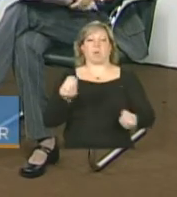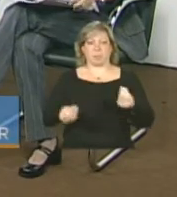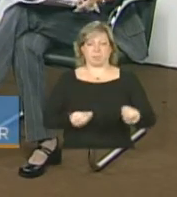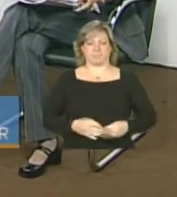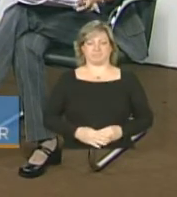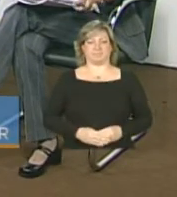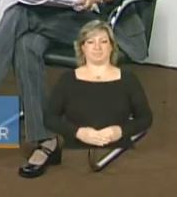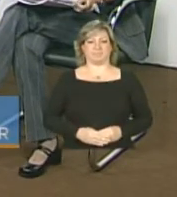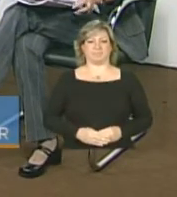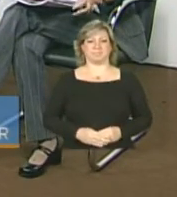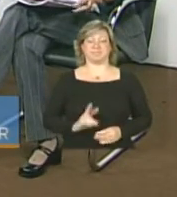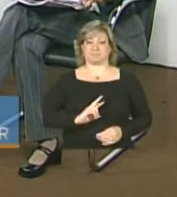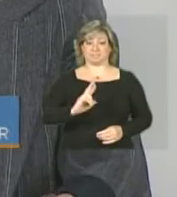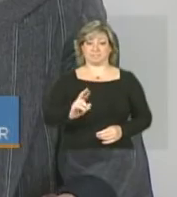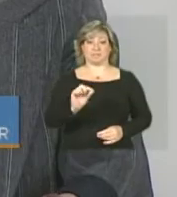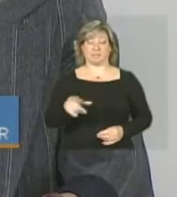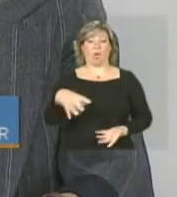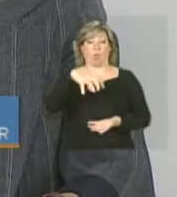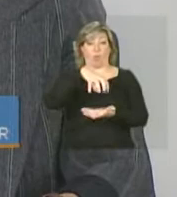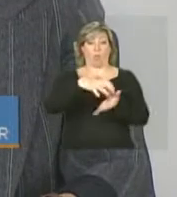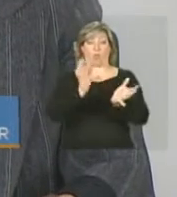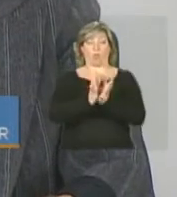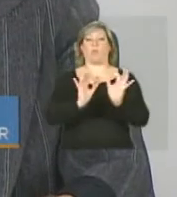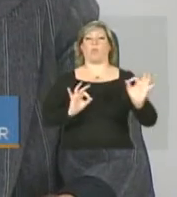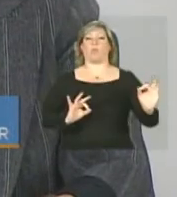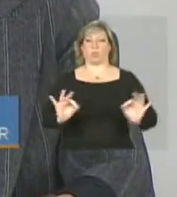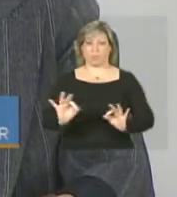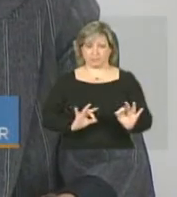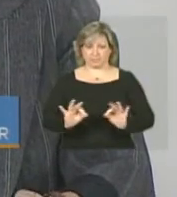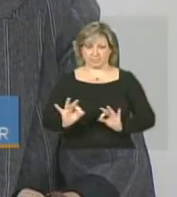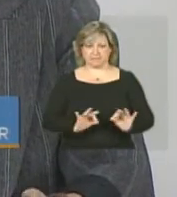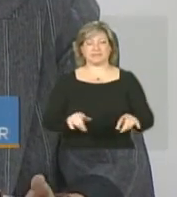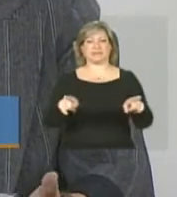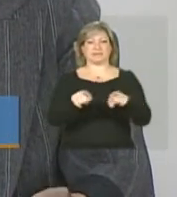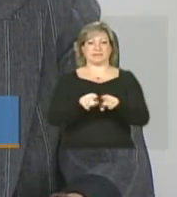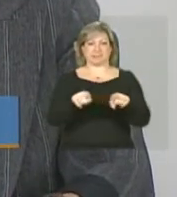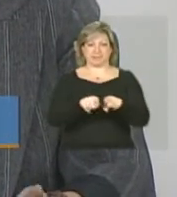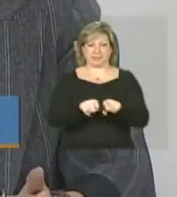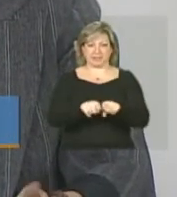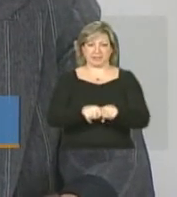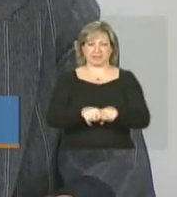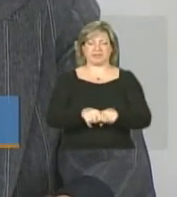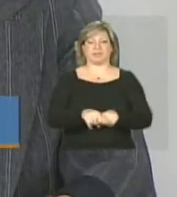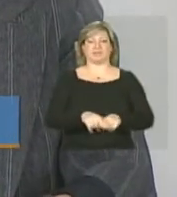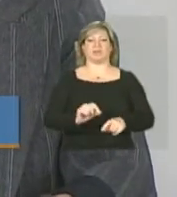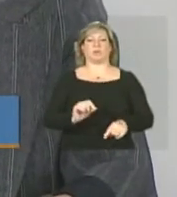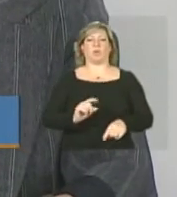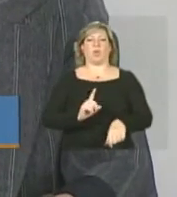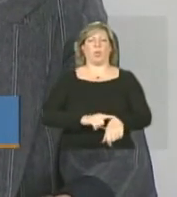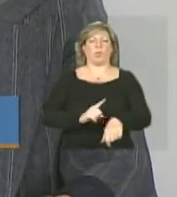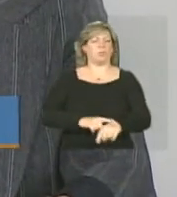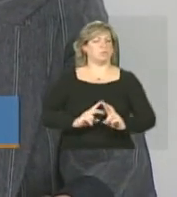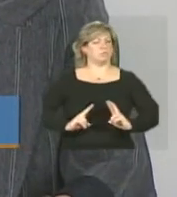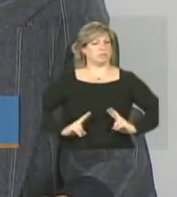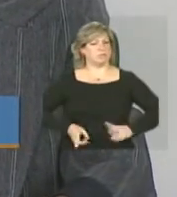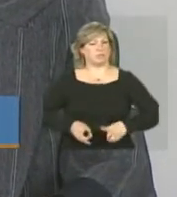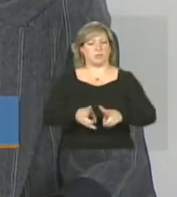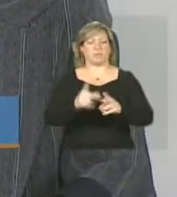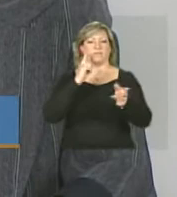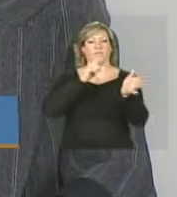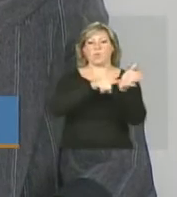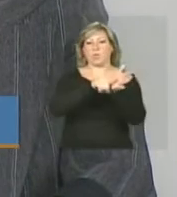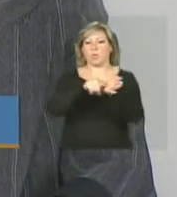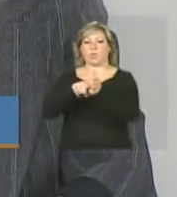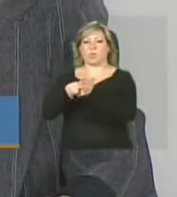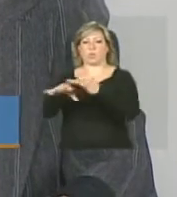Na comissão organizadora e também o tempo todo consultando a plenária do